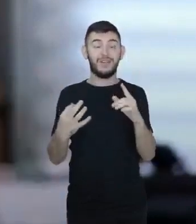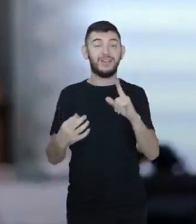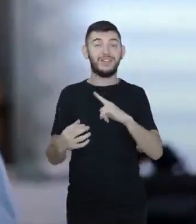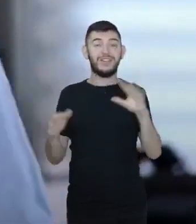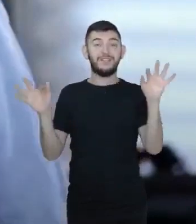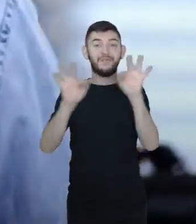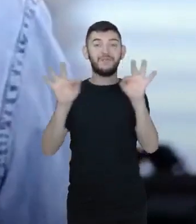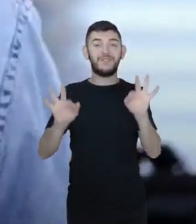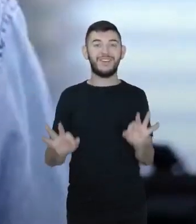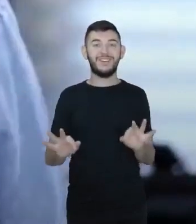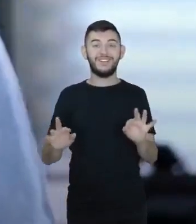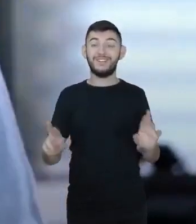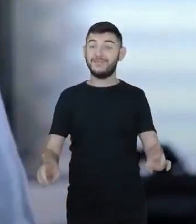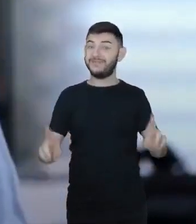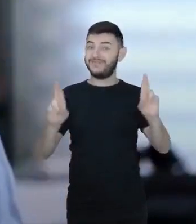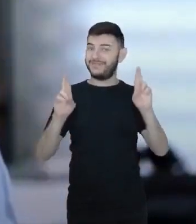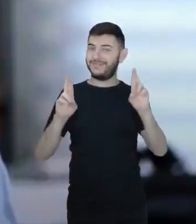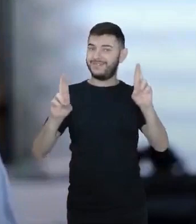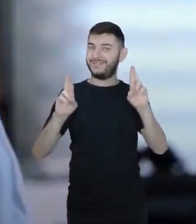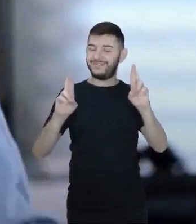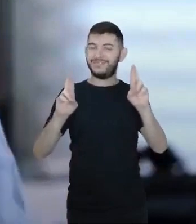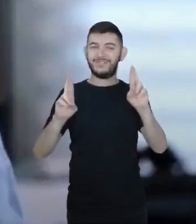sabe viver